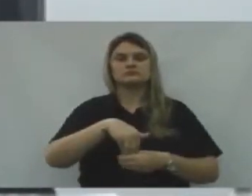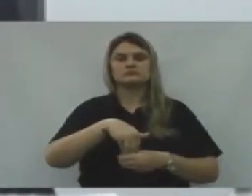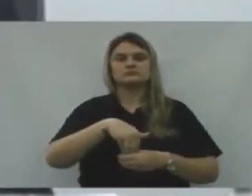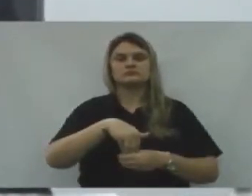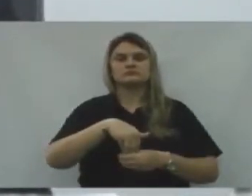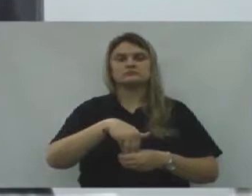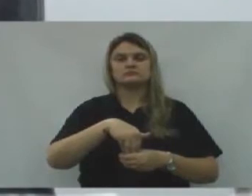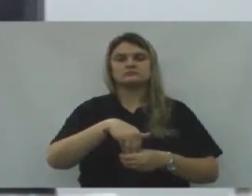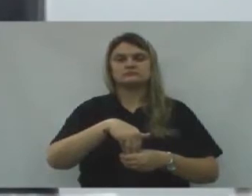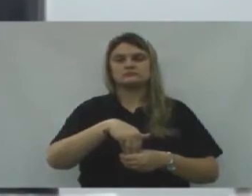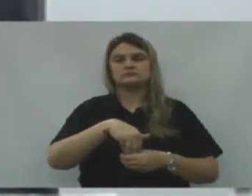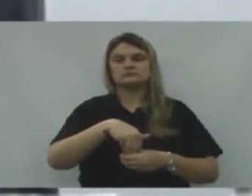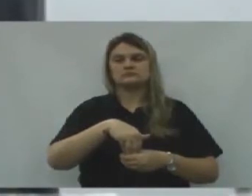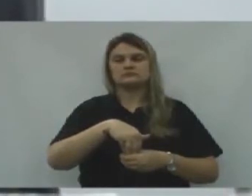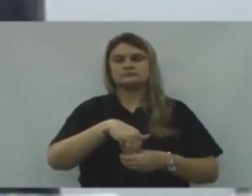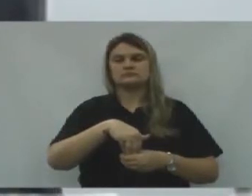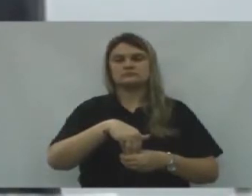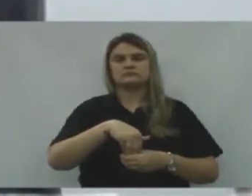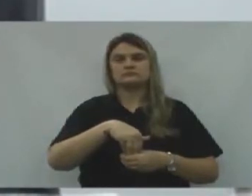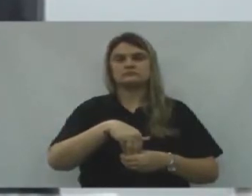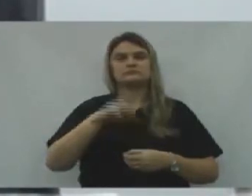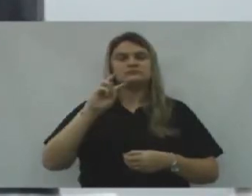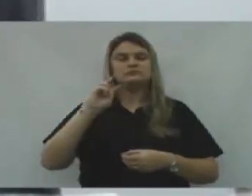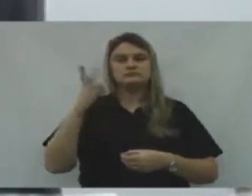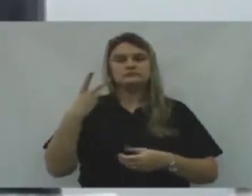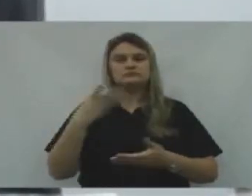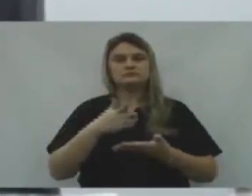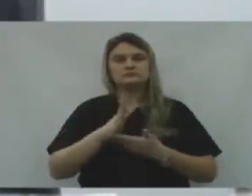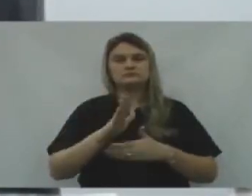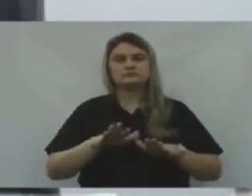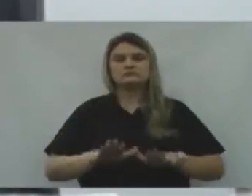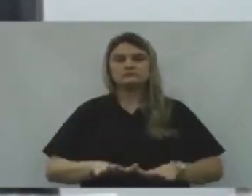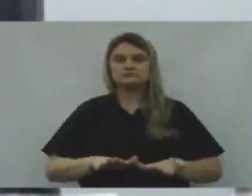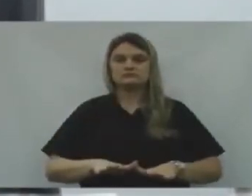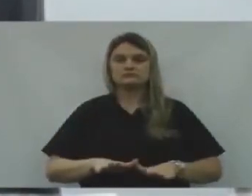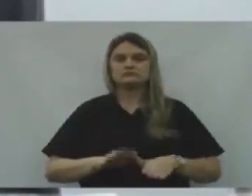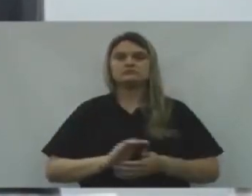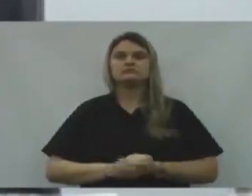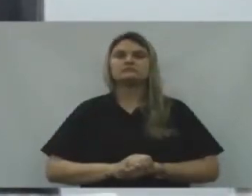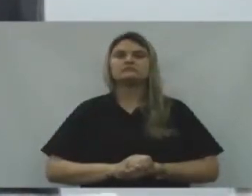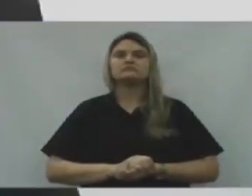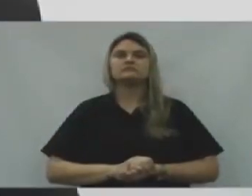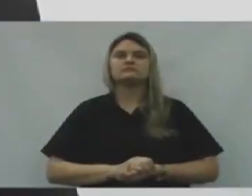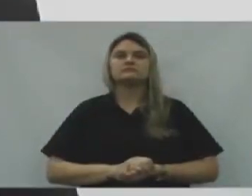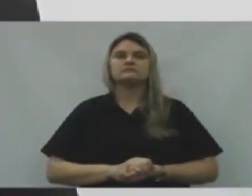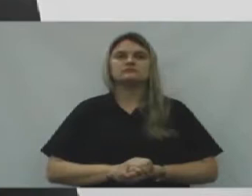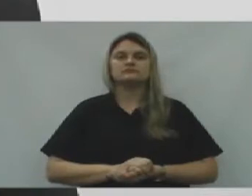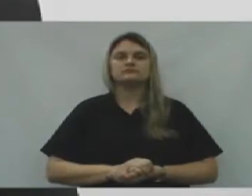Em votação, Senhores vereadores que aprovam, Permaneçam como estão.